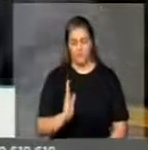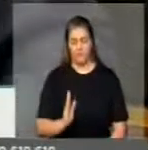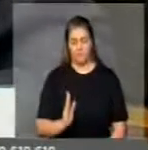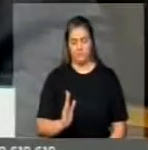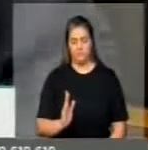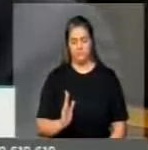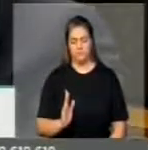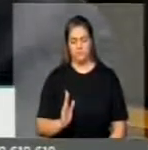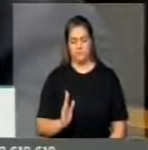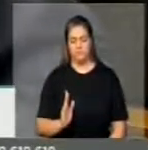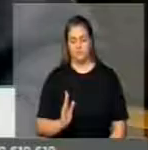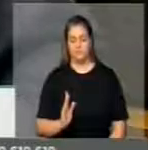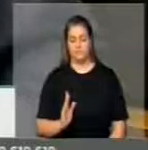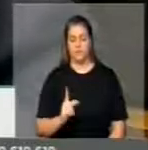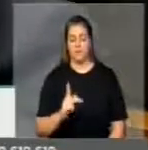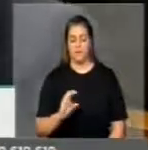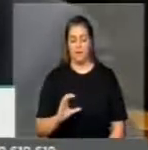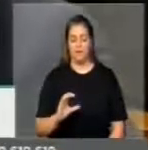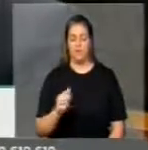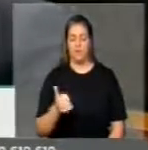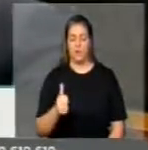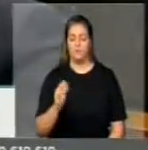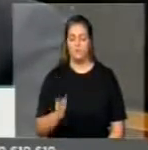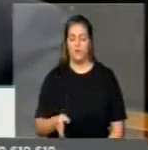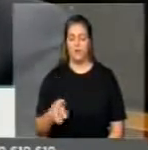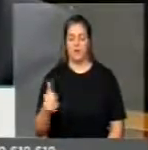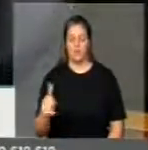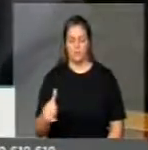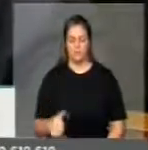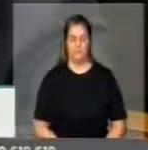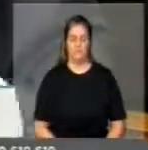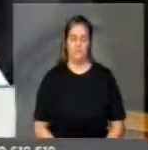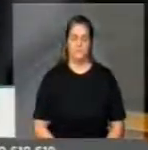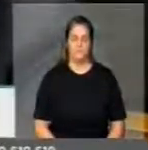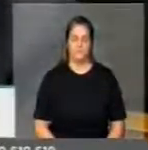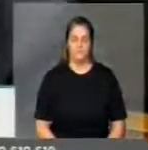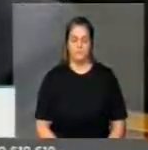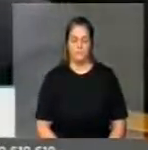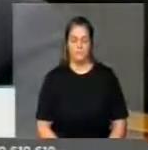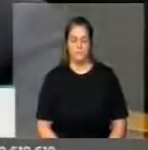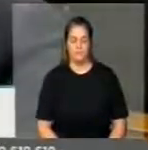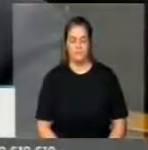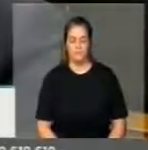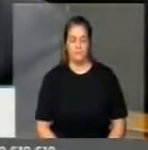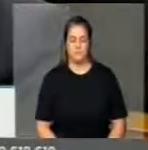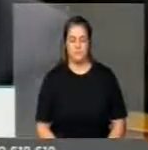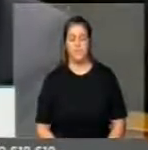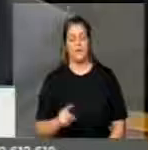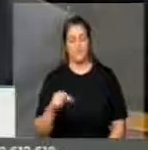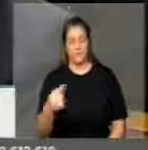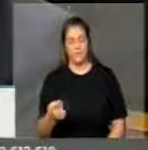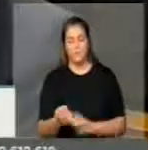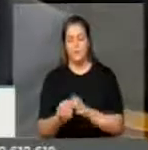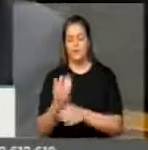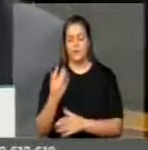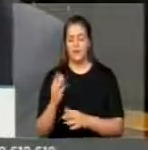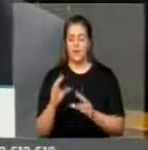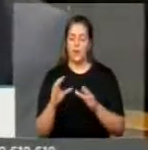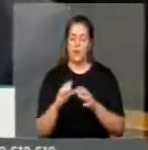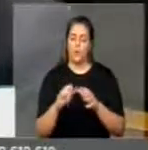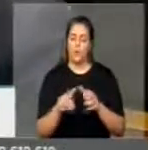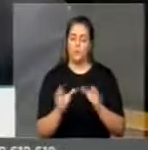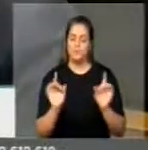a extensão do ficha limpa na PEC 11/11. E aí prepara-se para a formação da comissão especial. Nesse